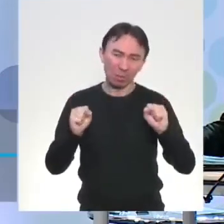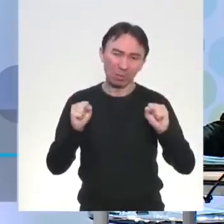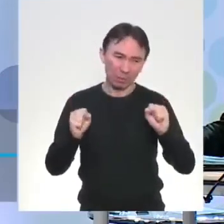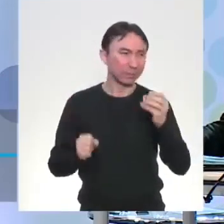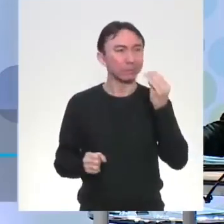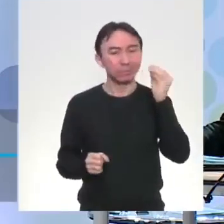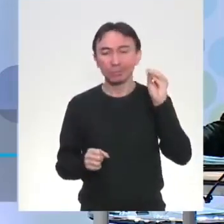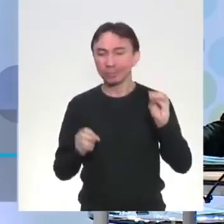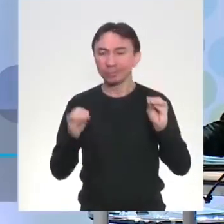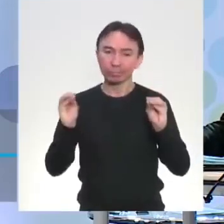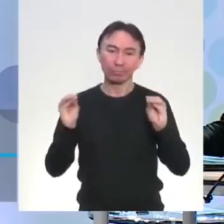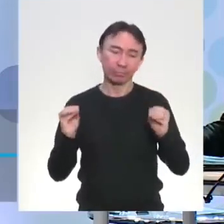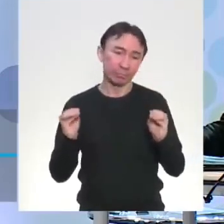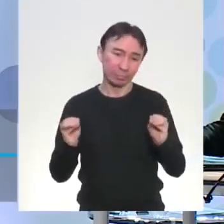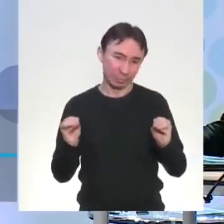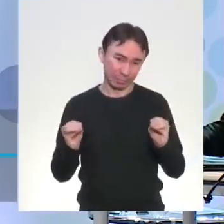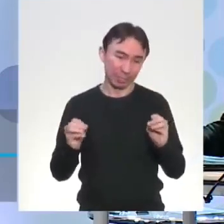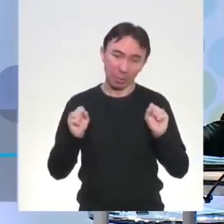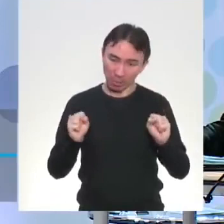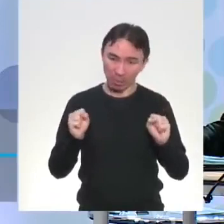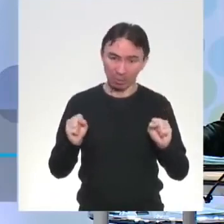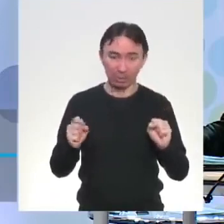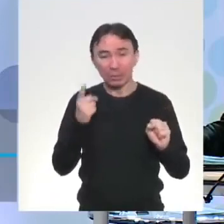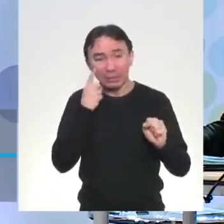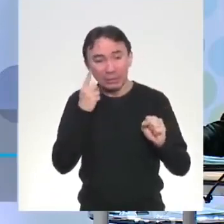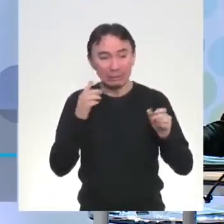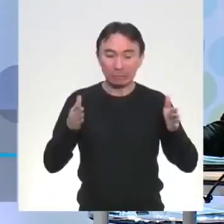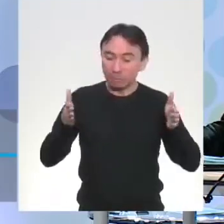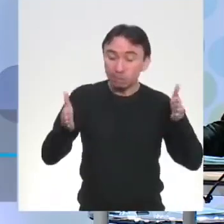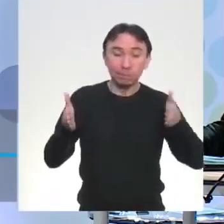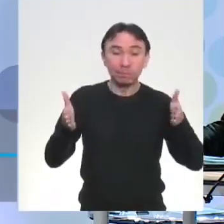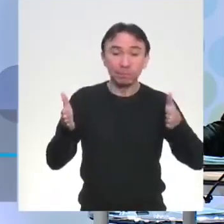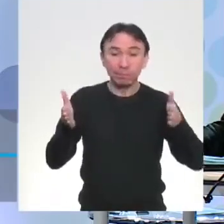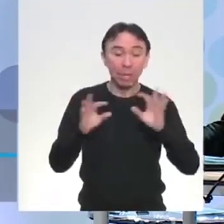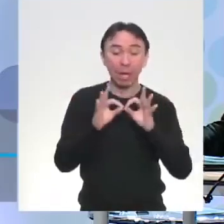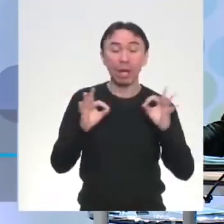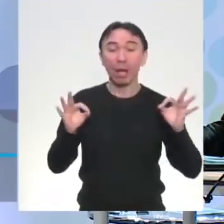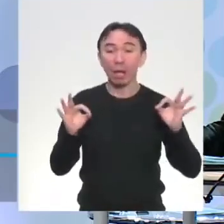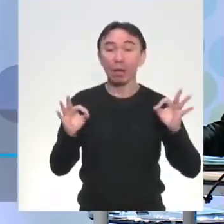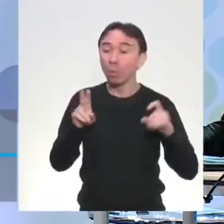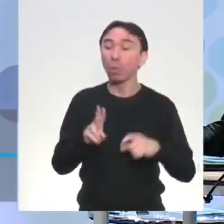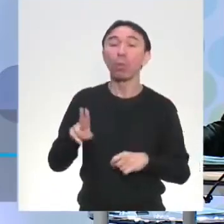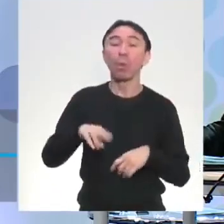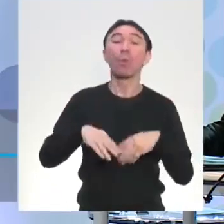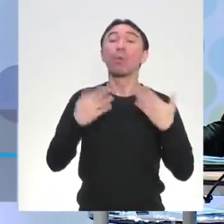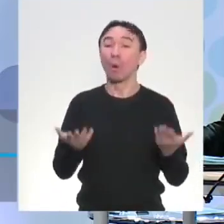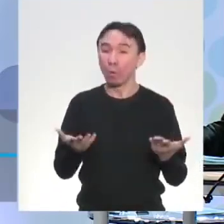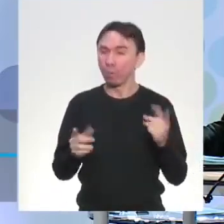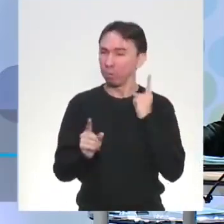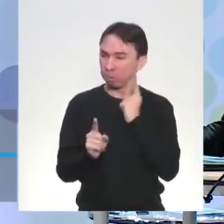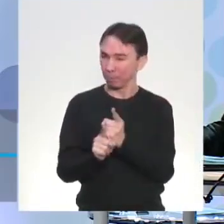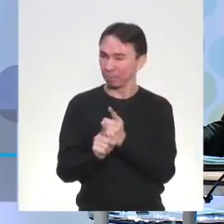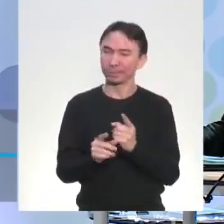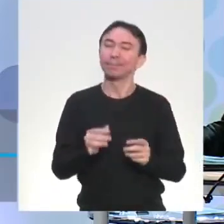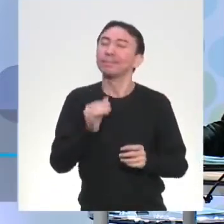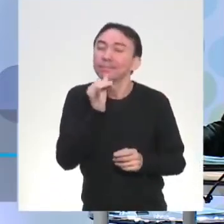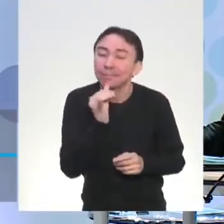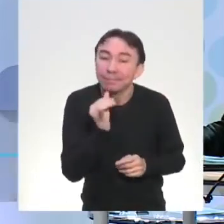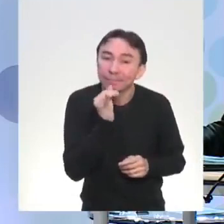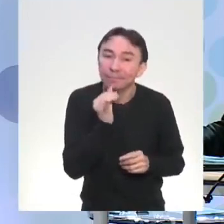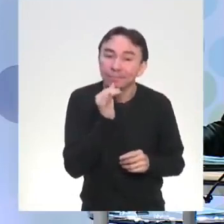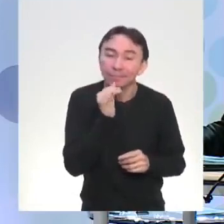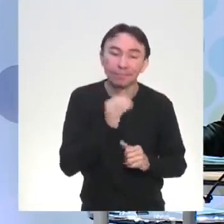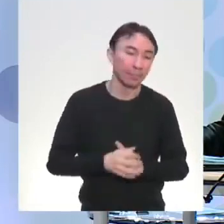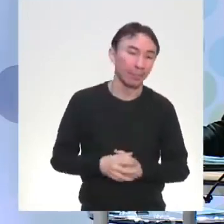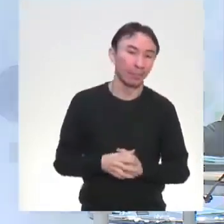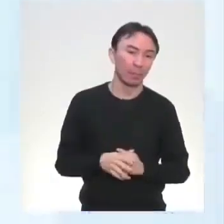extremidades, utilizando elas para determinar que segmento de reta nós estamos utilizando. Eu vou dar um exemplo para vocês. Dá uma